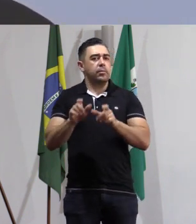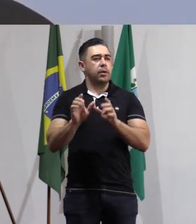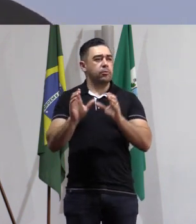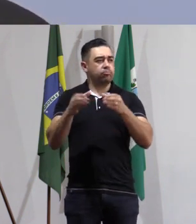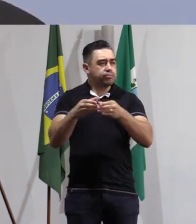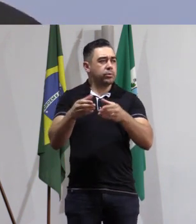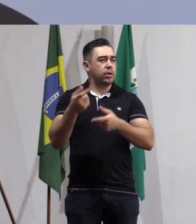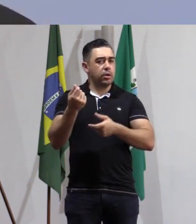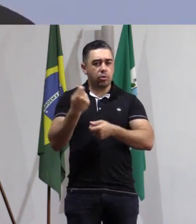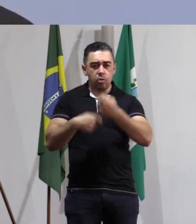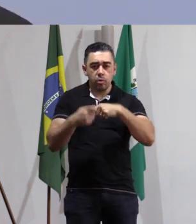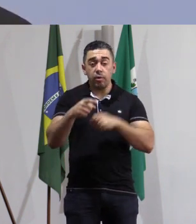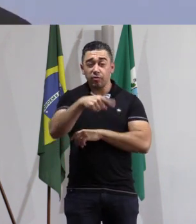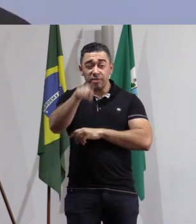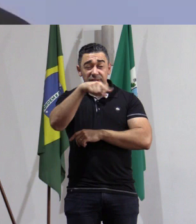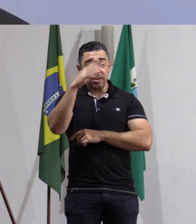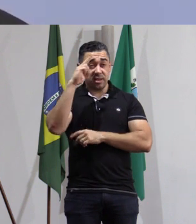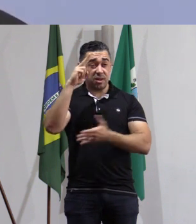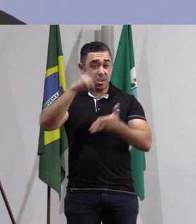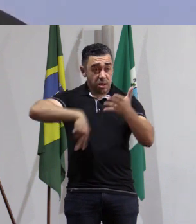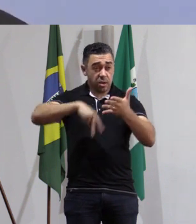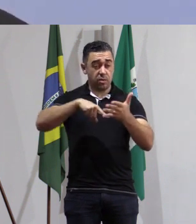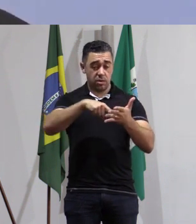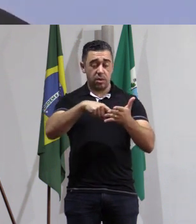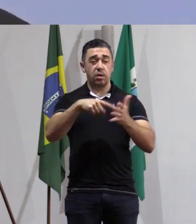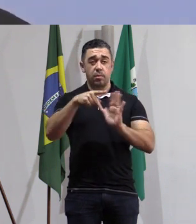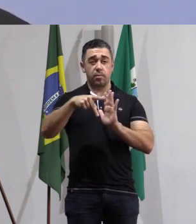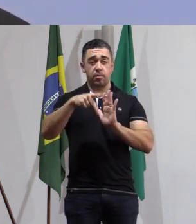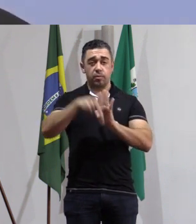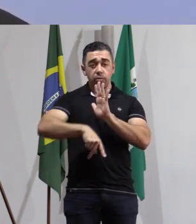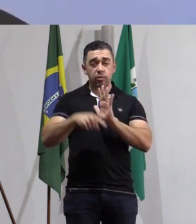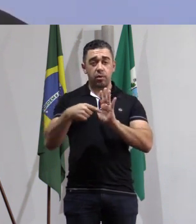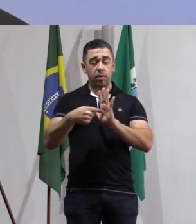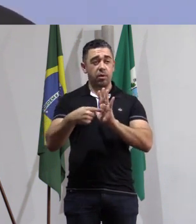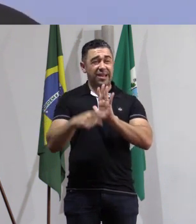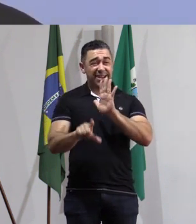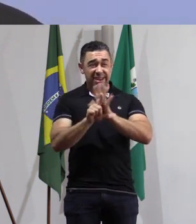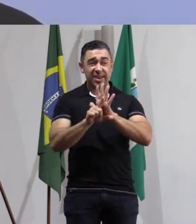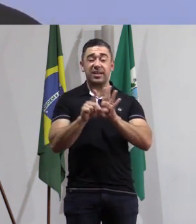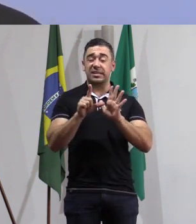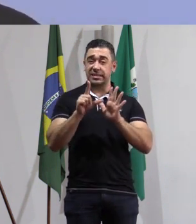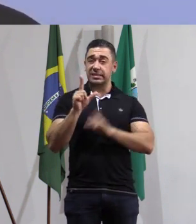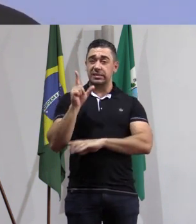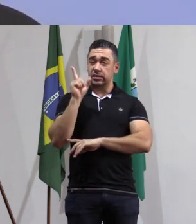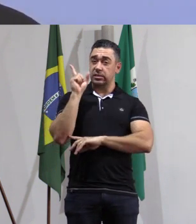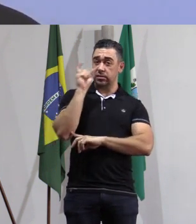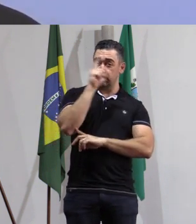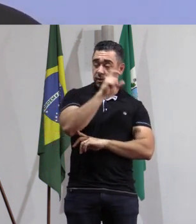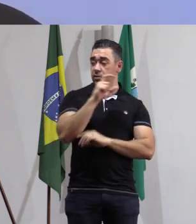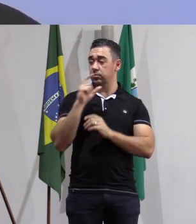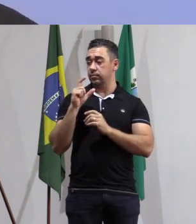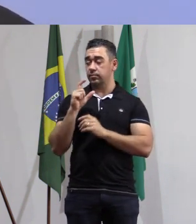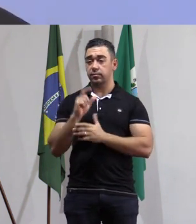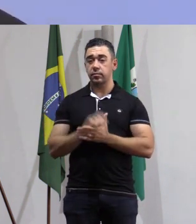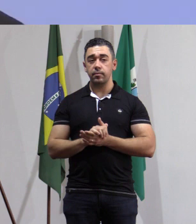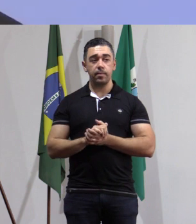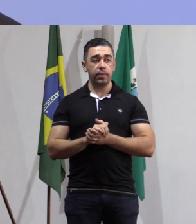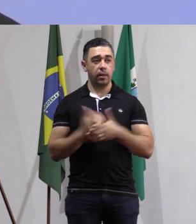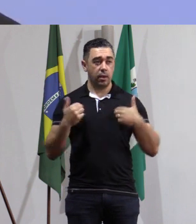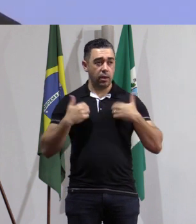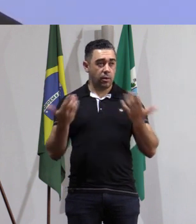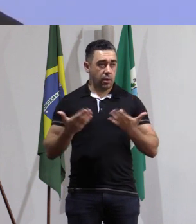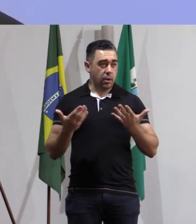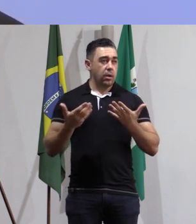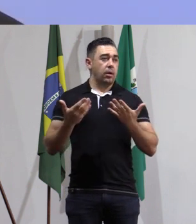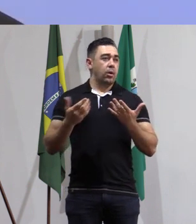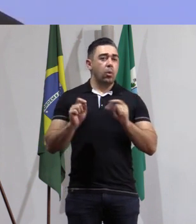porque, para quem já leu esse projeto de lei, certamente percebeu o seguinte, né? É um projeto de lei complexo. E eu vou ficar por aqui nos